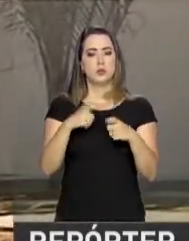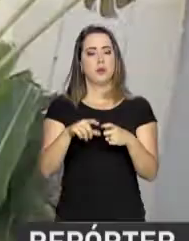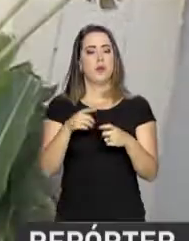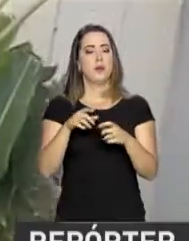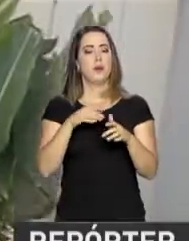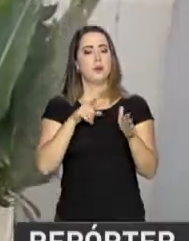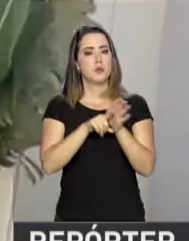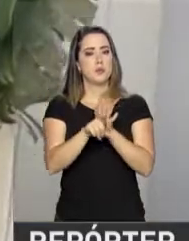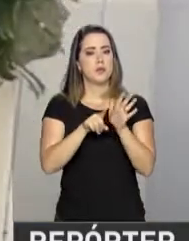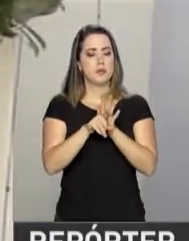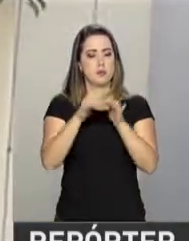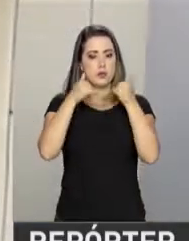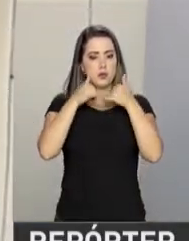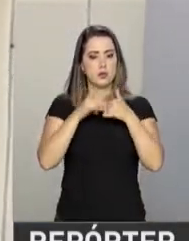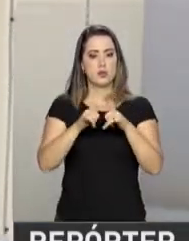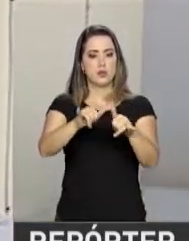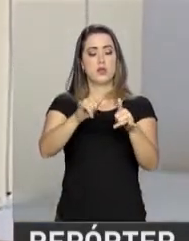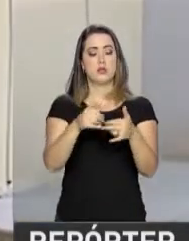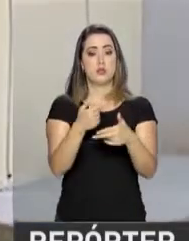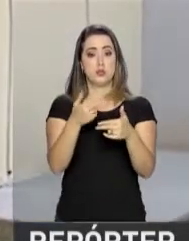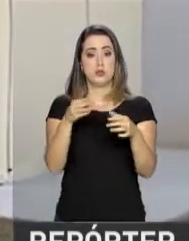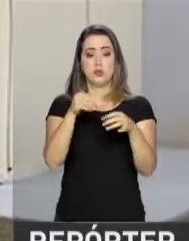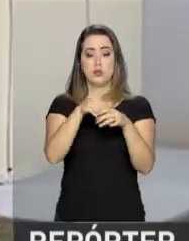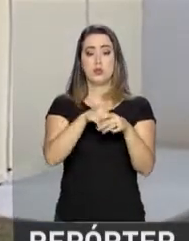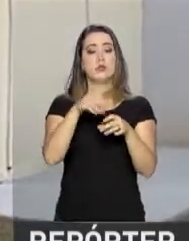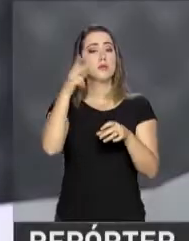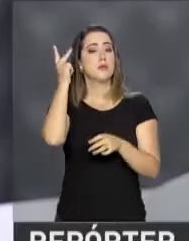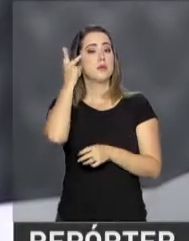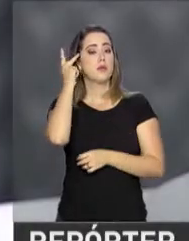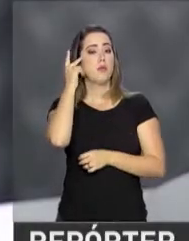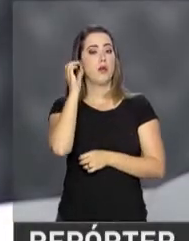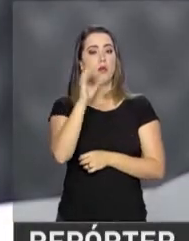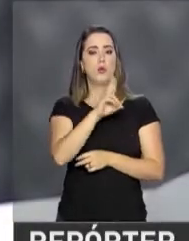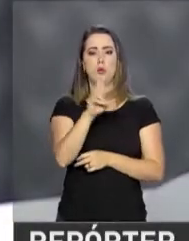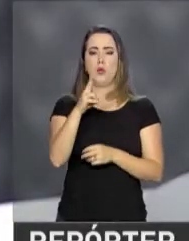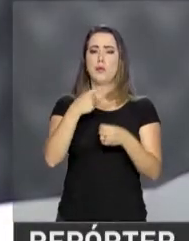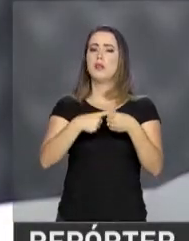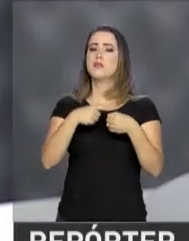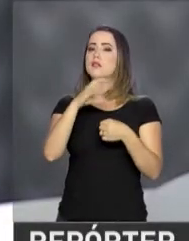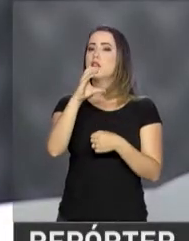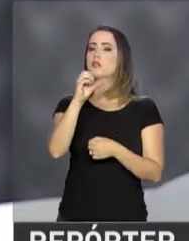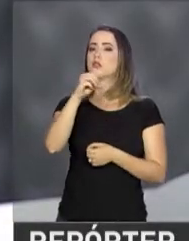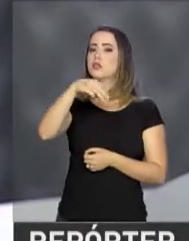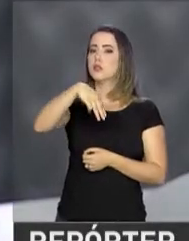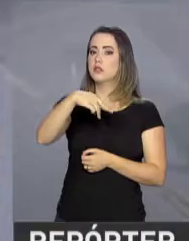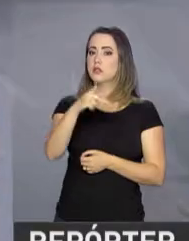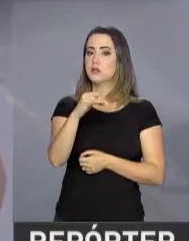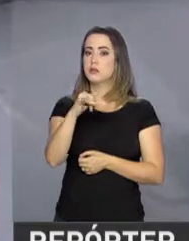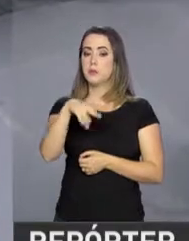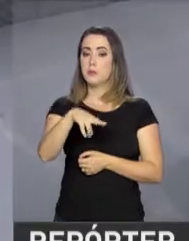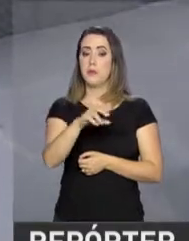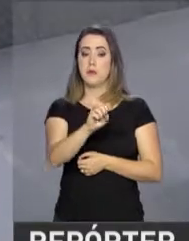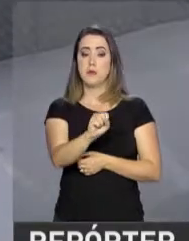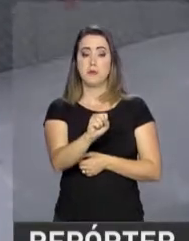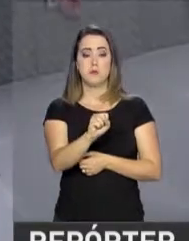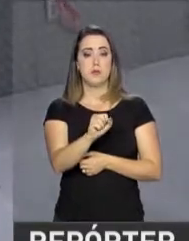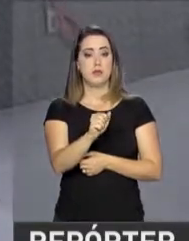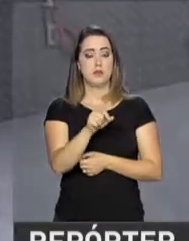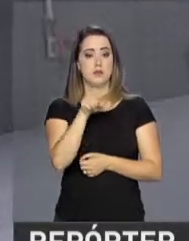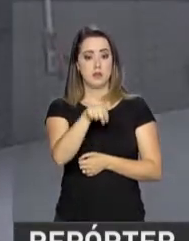na cidade de campinas interior de são paulo neles serão realizadas pesquisas utilizando um